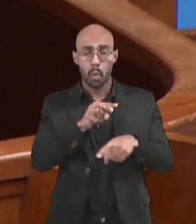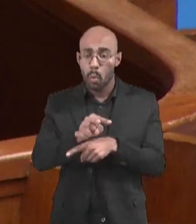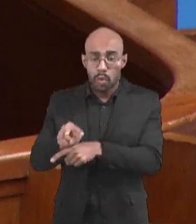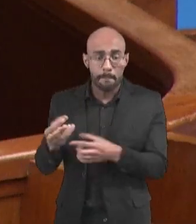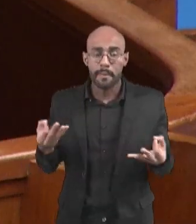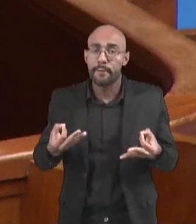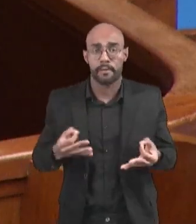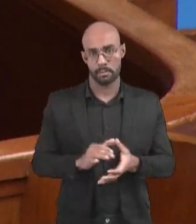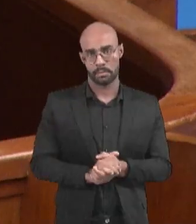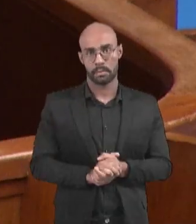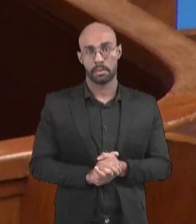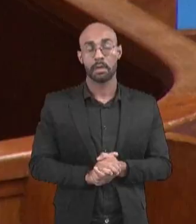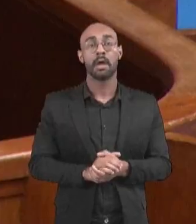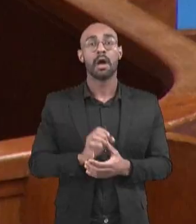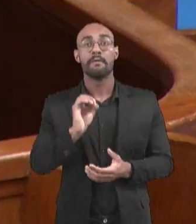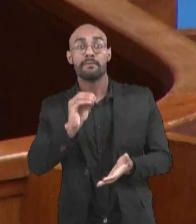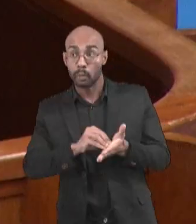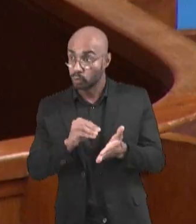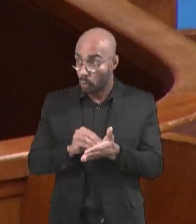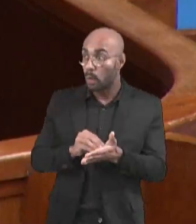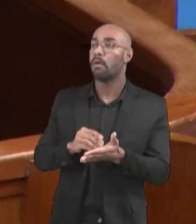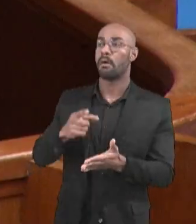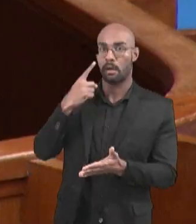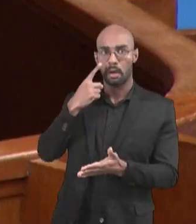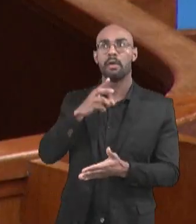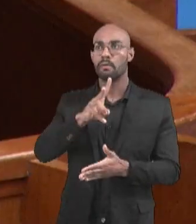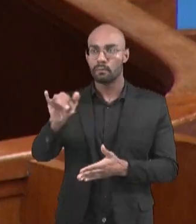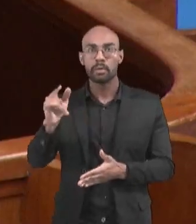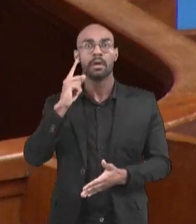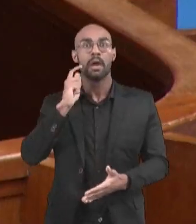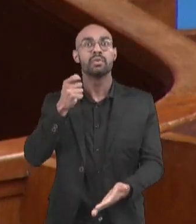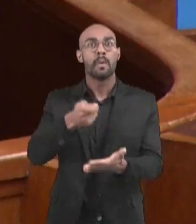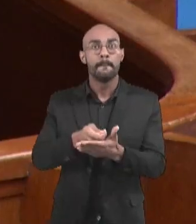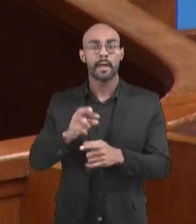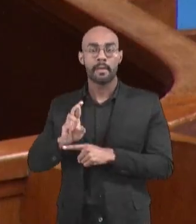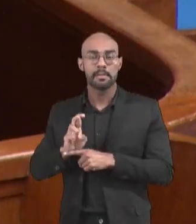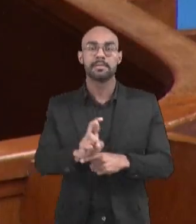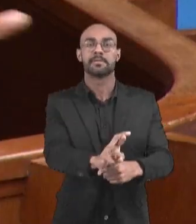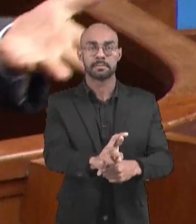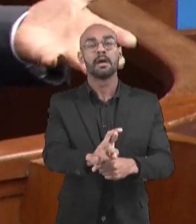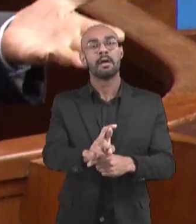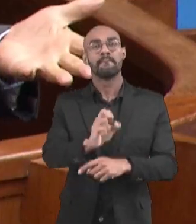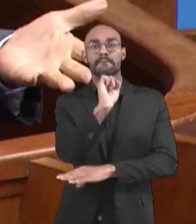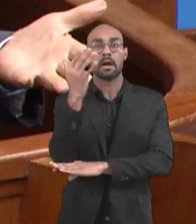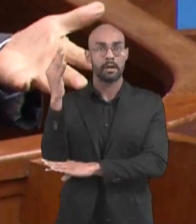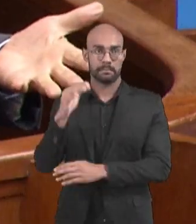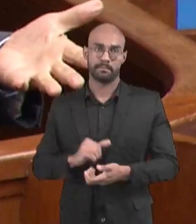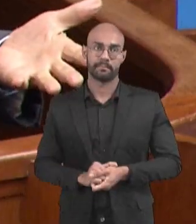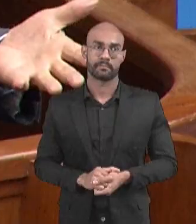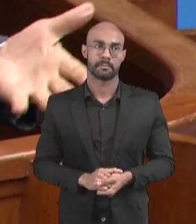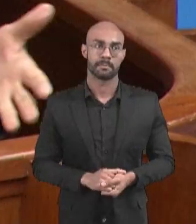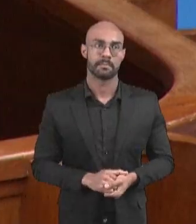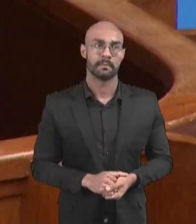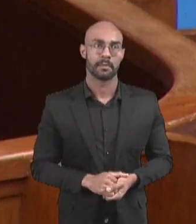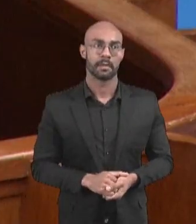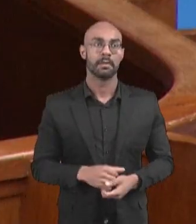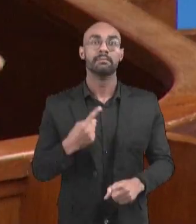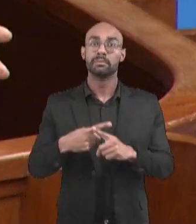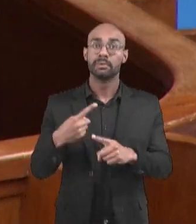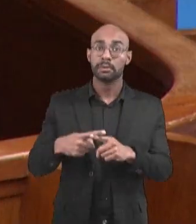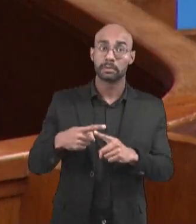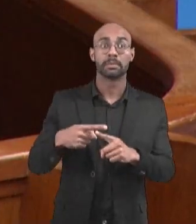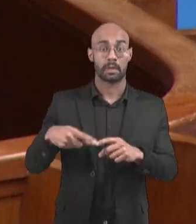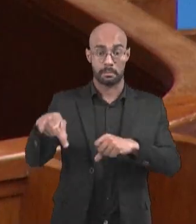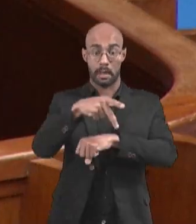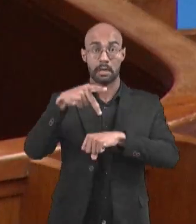que faltou, eu fui lá na Someco e comprei a reserva legal, porque é só no país, no Brasil, que você